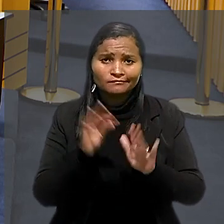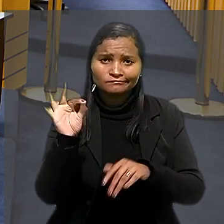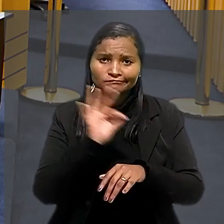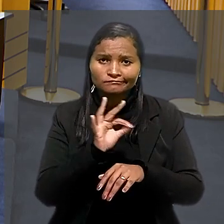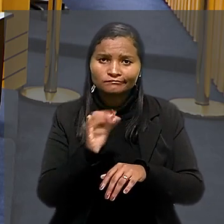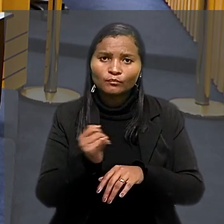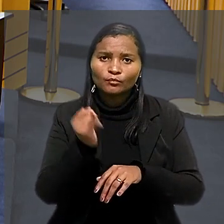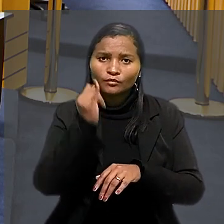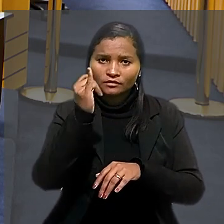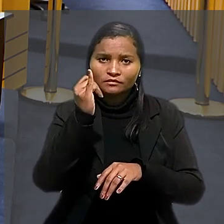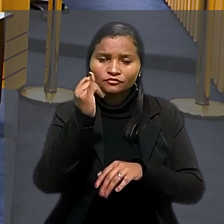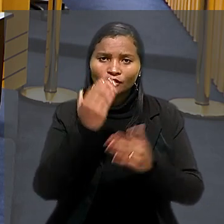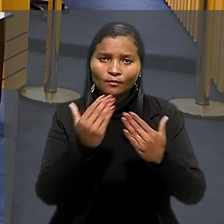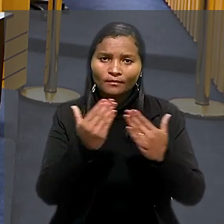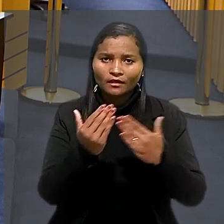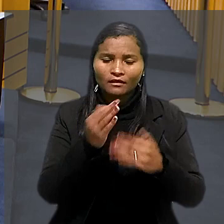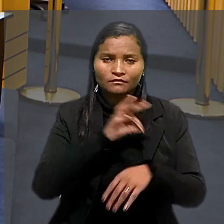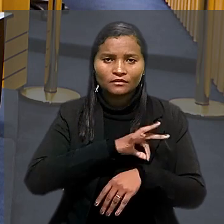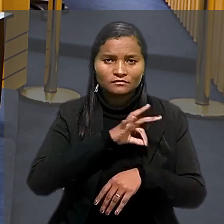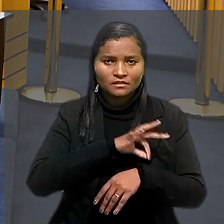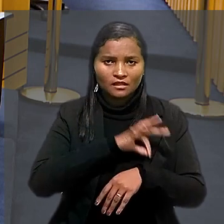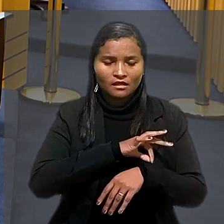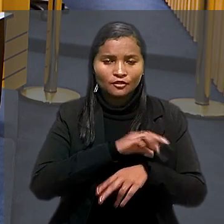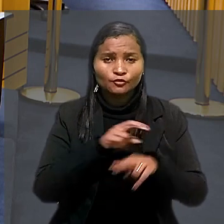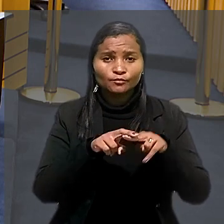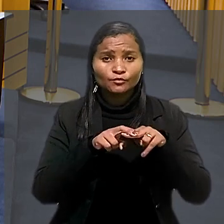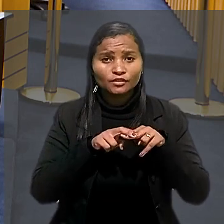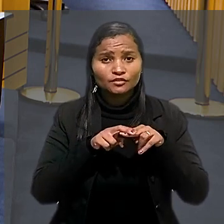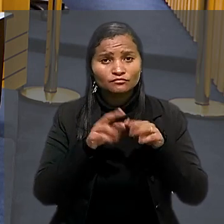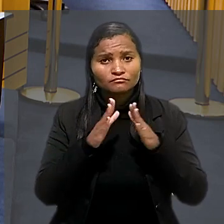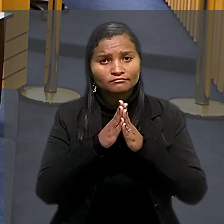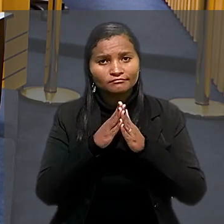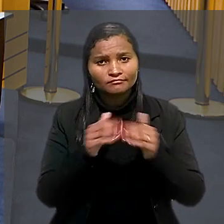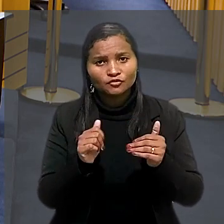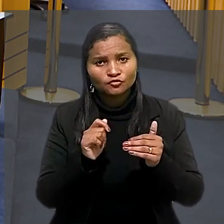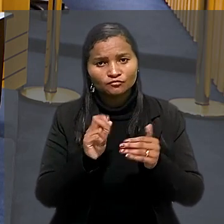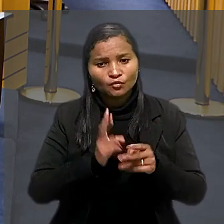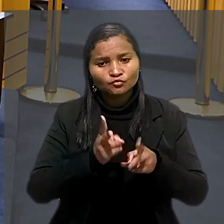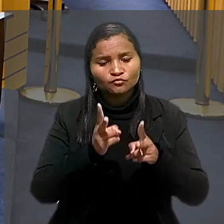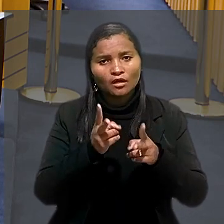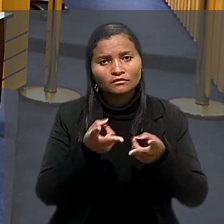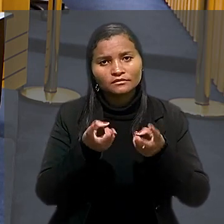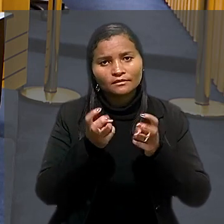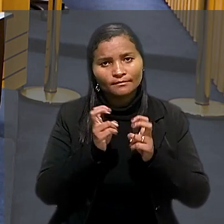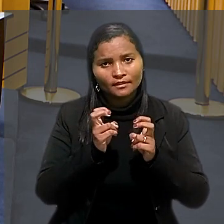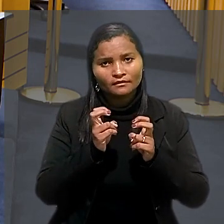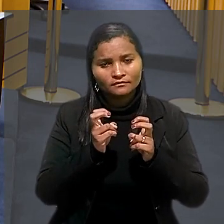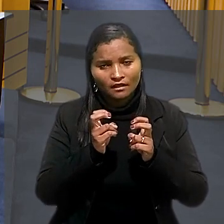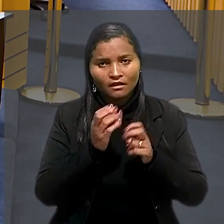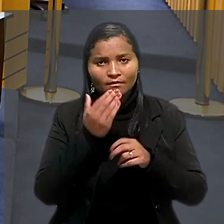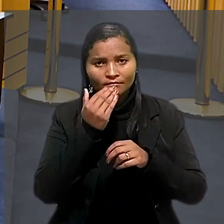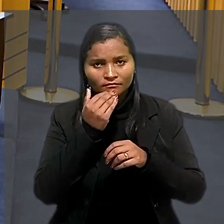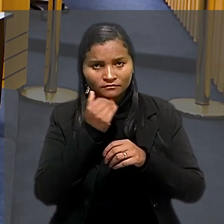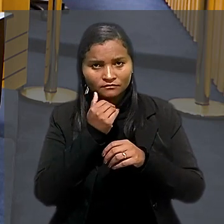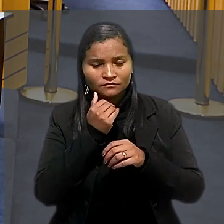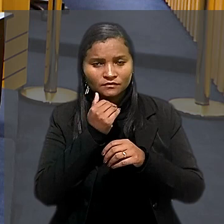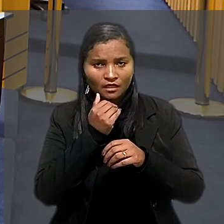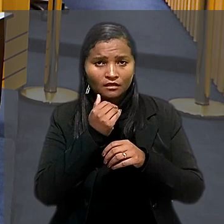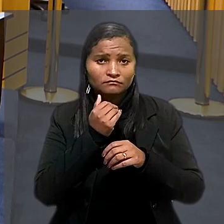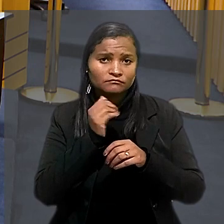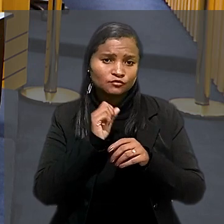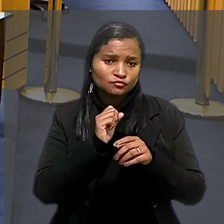percentual significativo em relação ao salário. Por isso, pediu a repercussão do auxílio alimentação sobre as demais